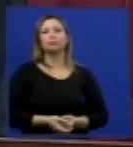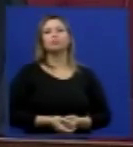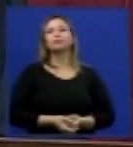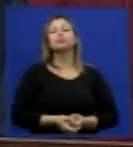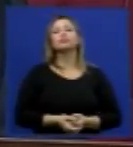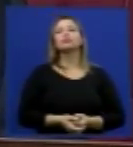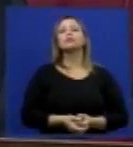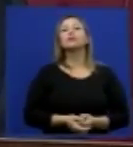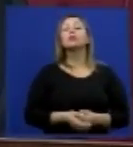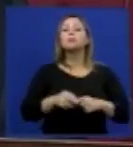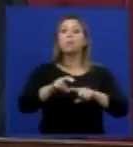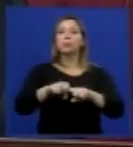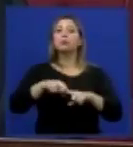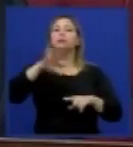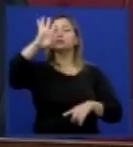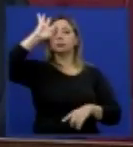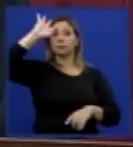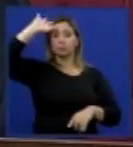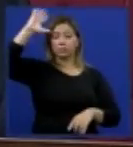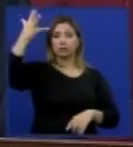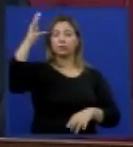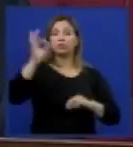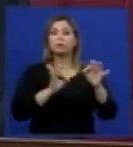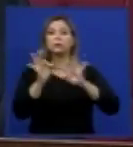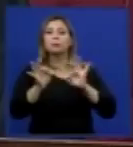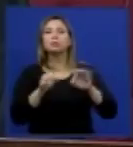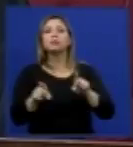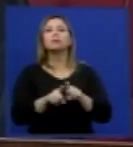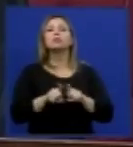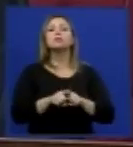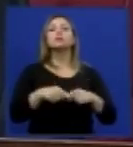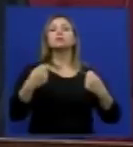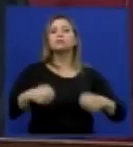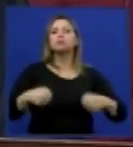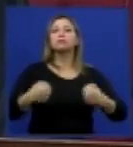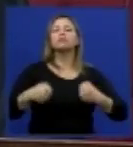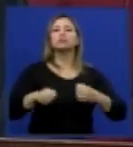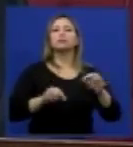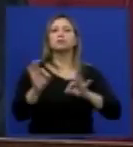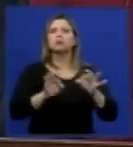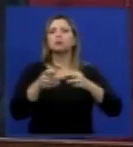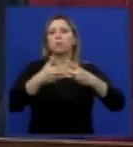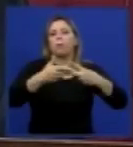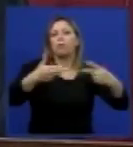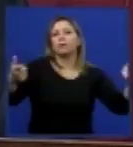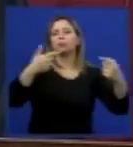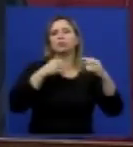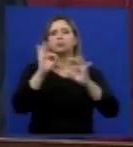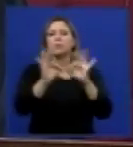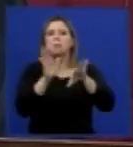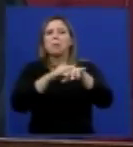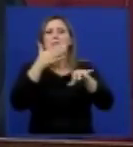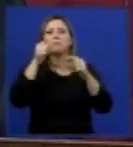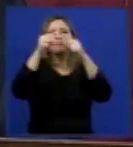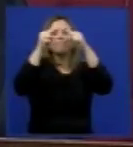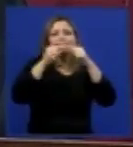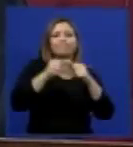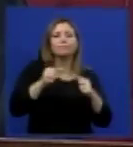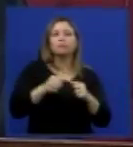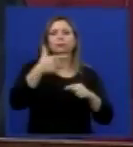Em razão da decisão do Tribunal Arbitral do Mercosul, também foram necessárias outras adequações. Assim, foi editado em 2003